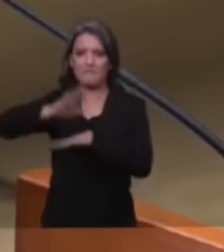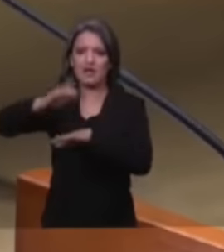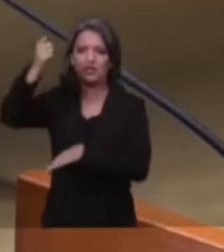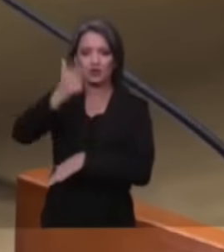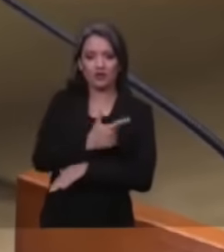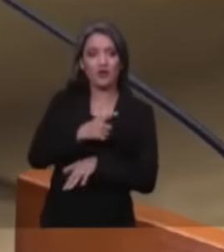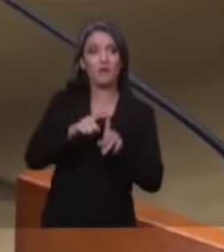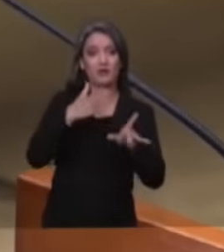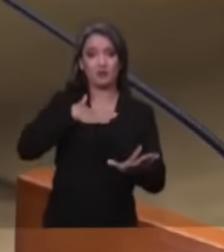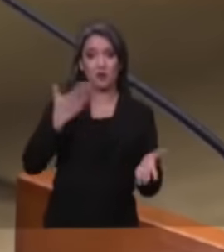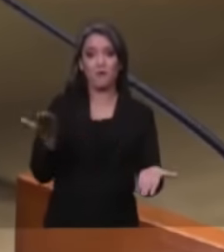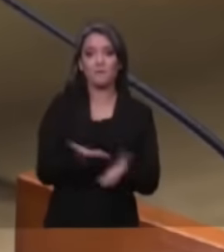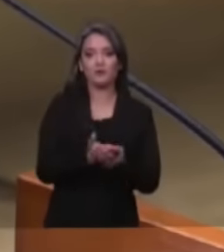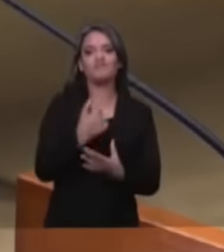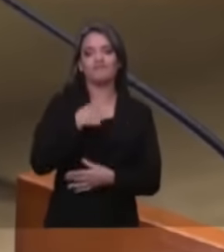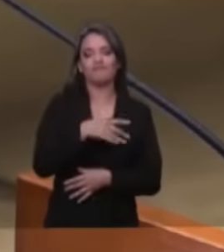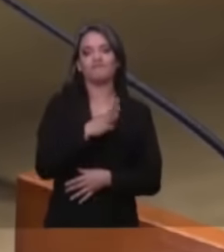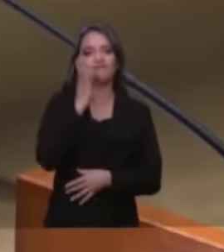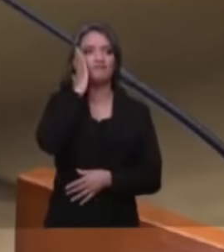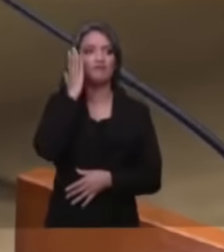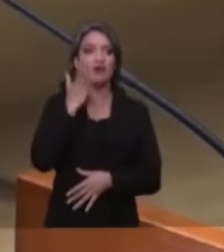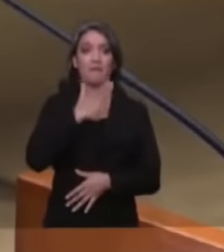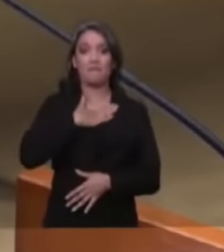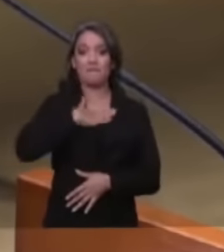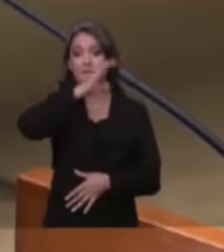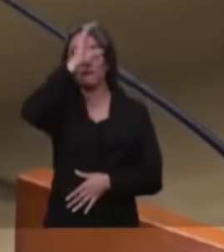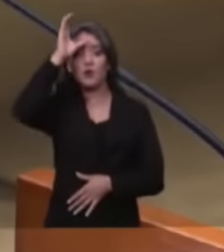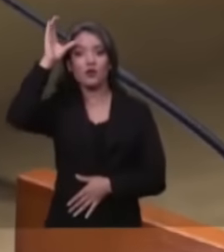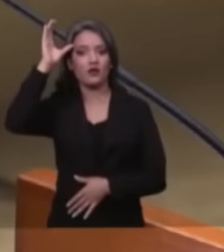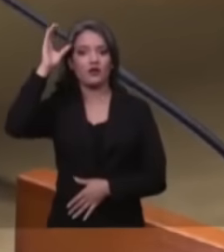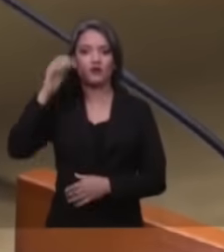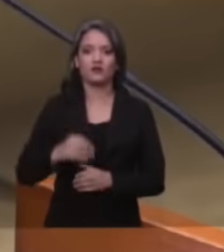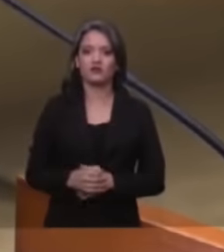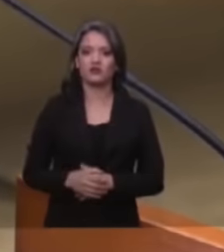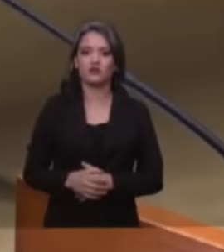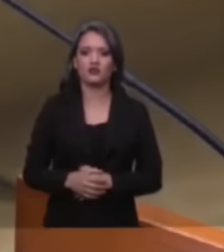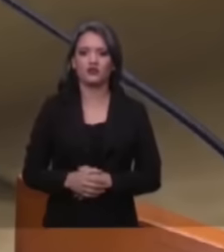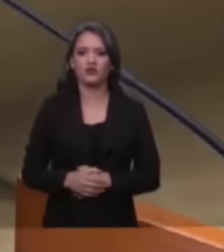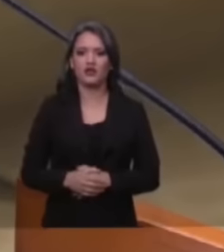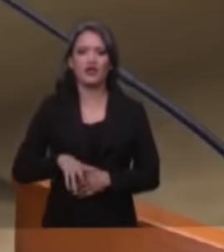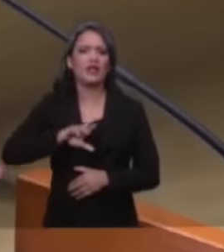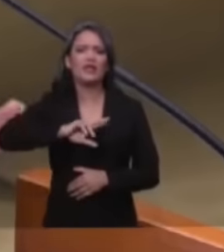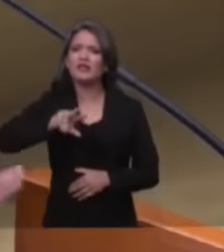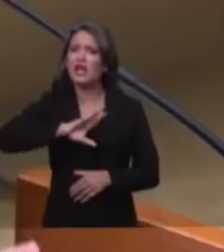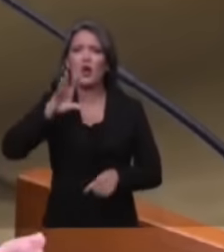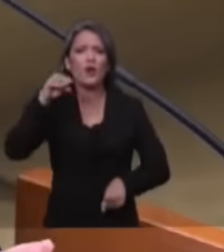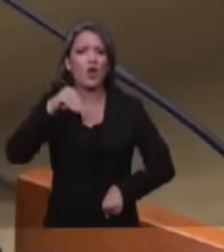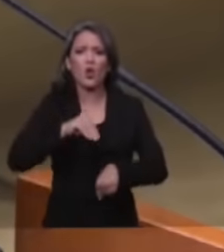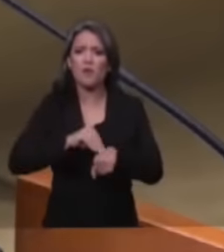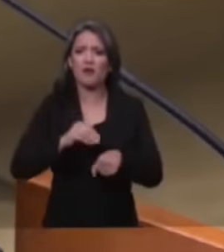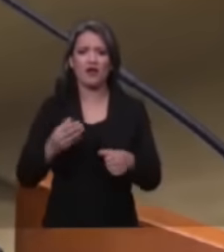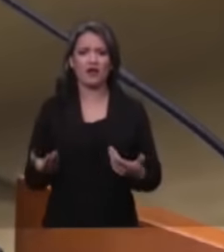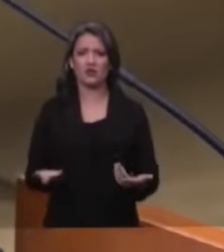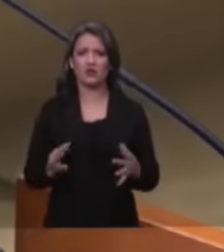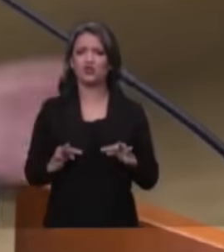chegou a insinuar que o ministro da Justiça e o governo Lula tinham planejado a tentativa de